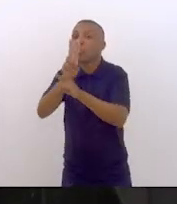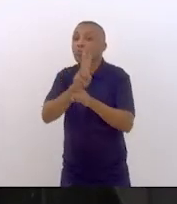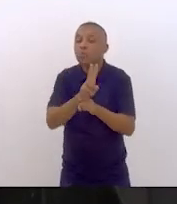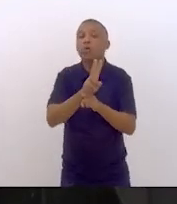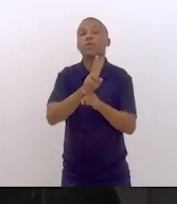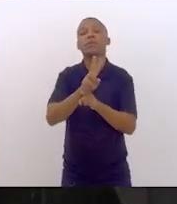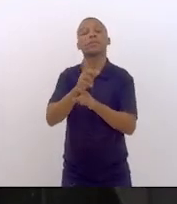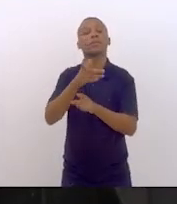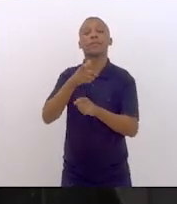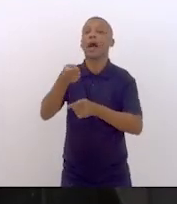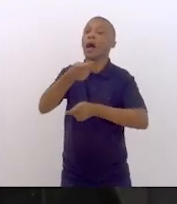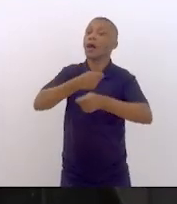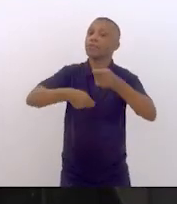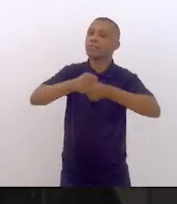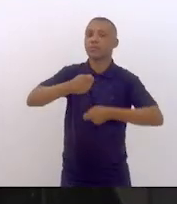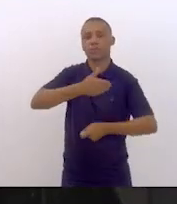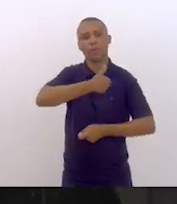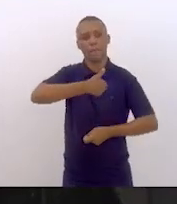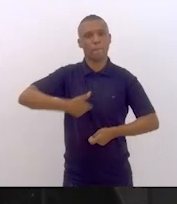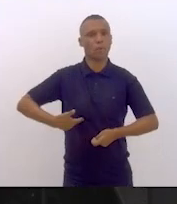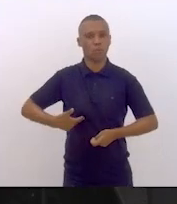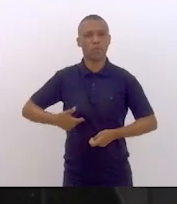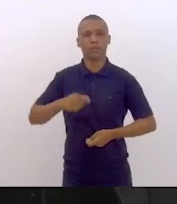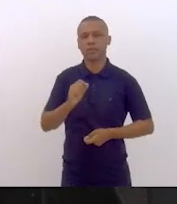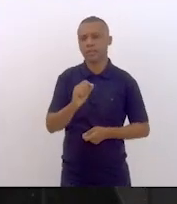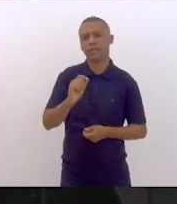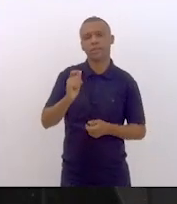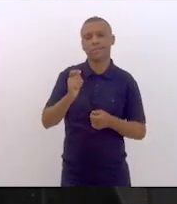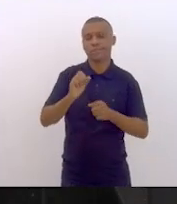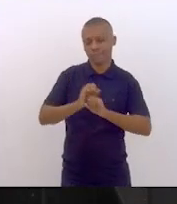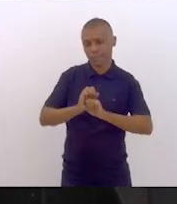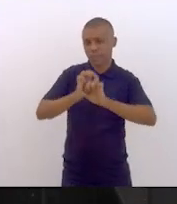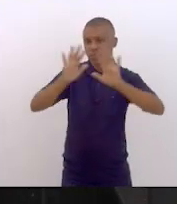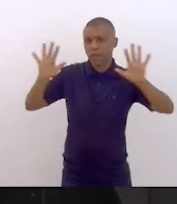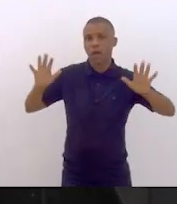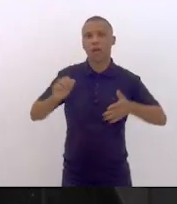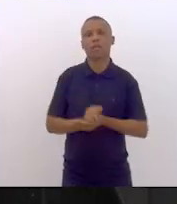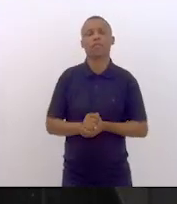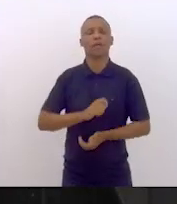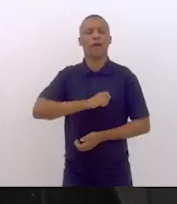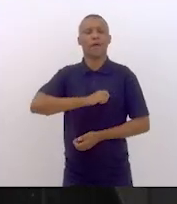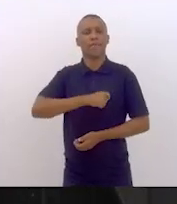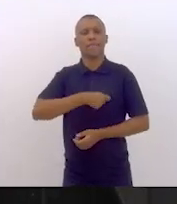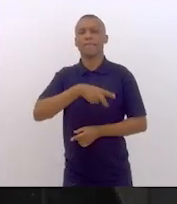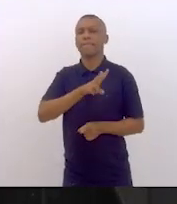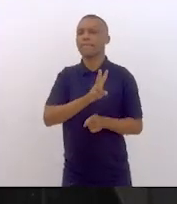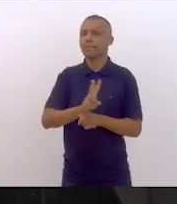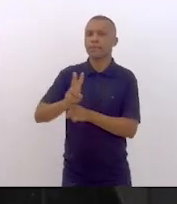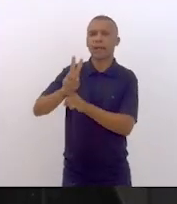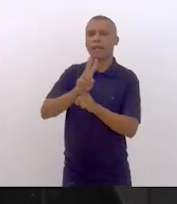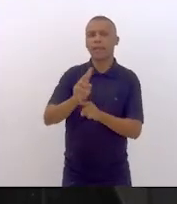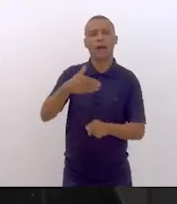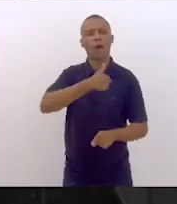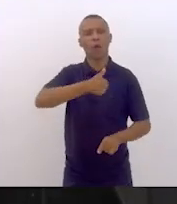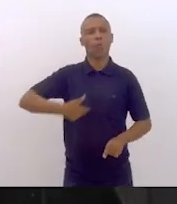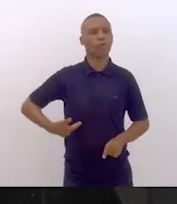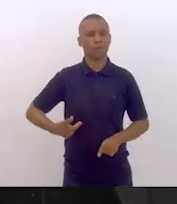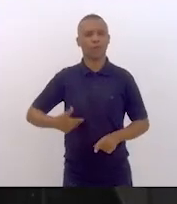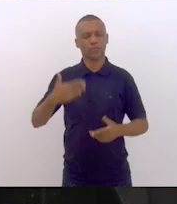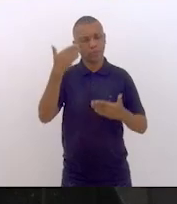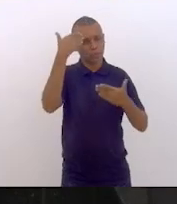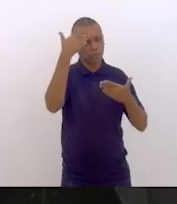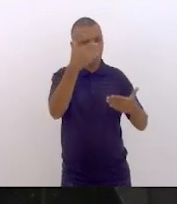pública que linguagem Popular quer dizer fiscalizar O Poder Executivo Muito